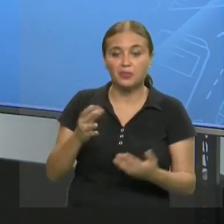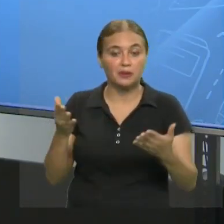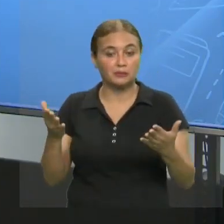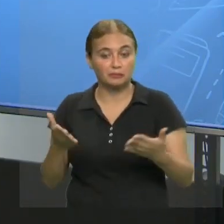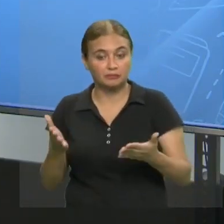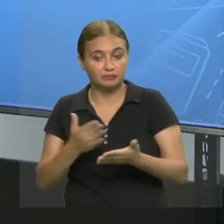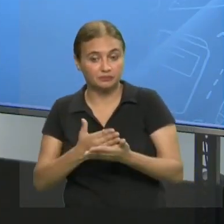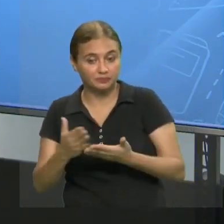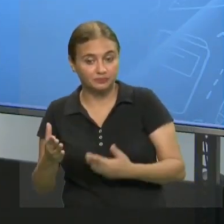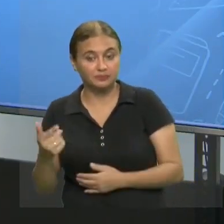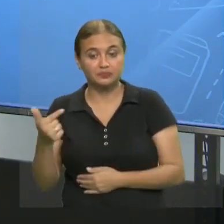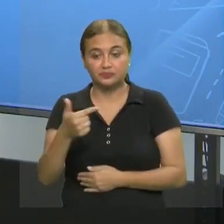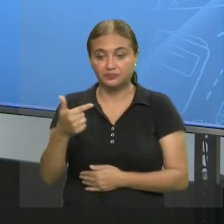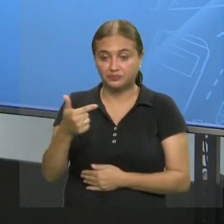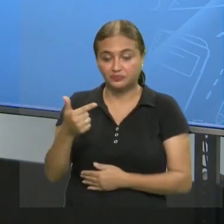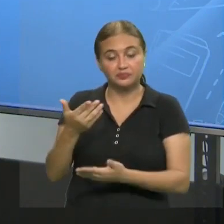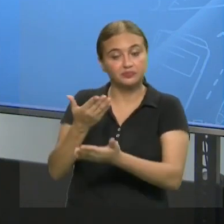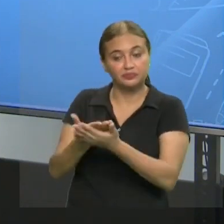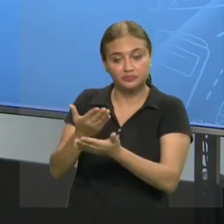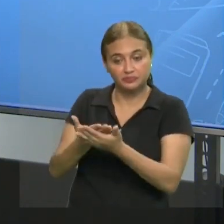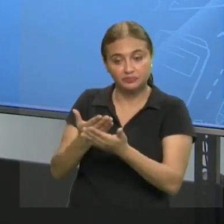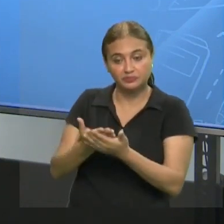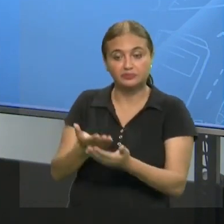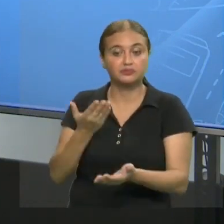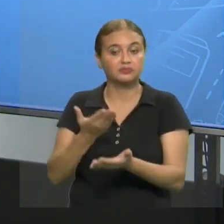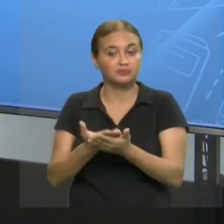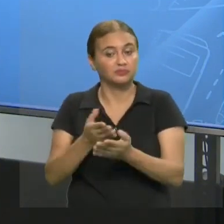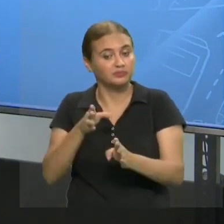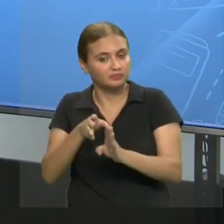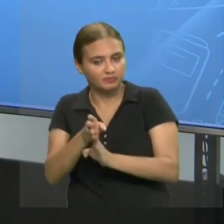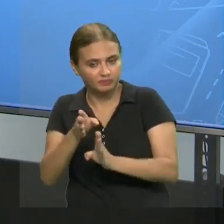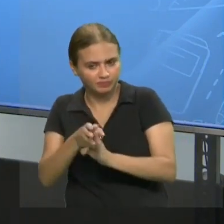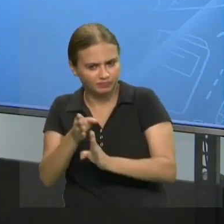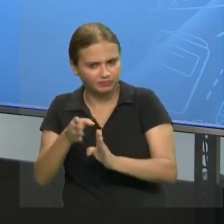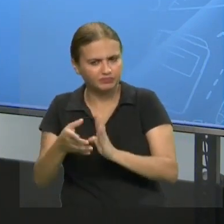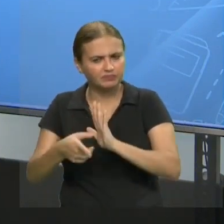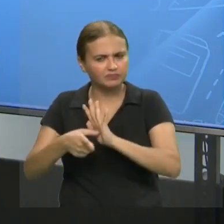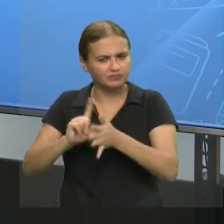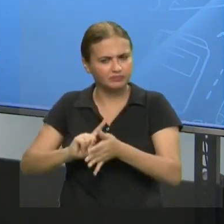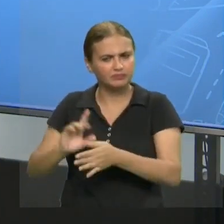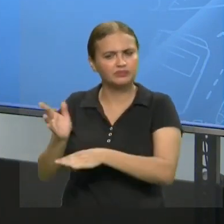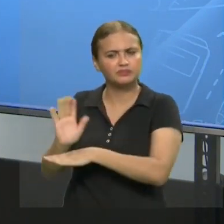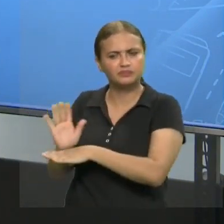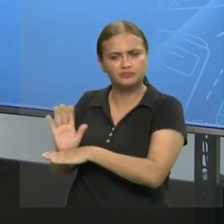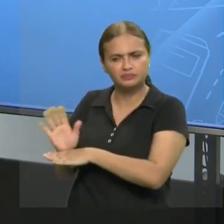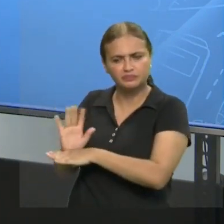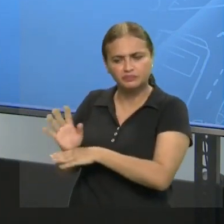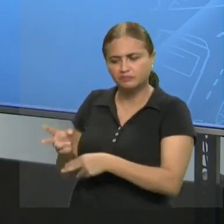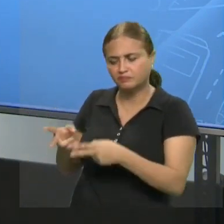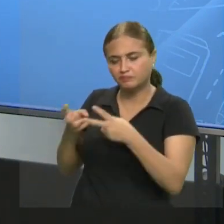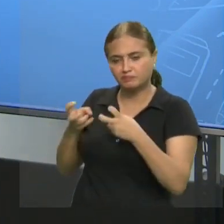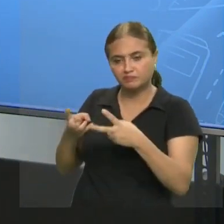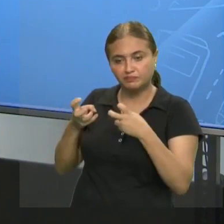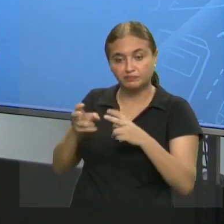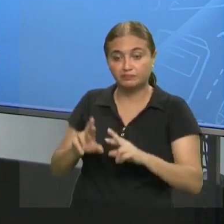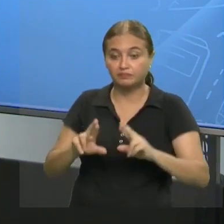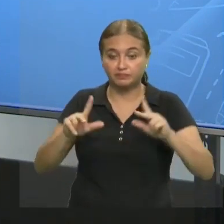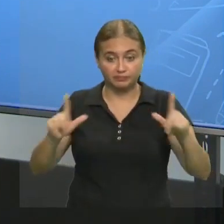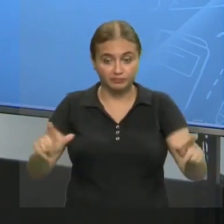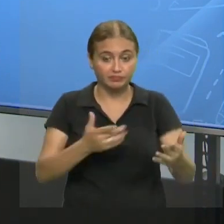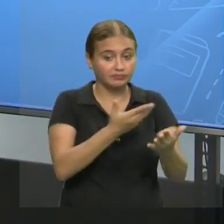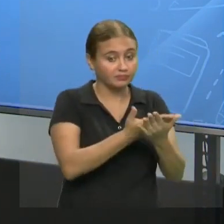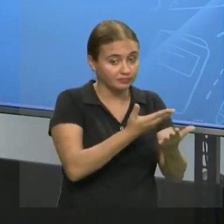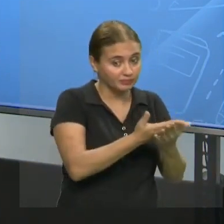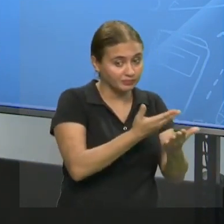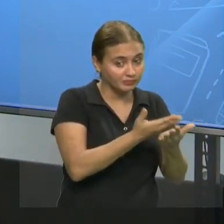vamos começar a nossa segunda aula de estudo orientado. No vídeo anterior, nós percebemos a diferença entre